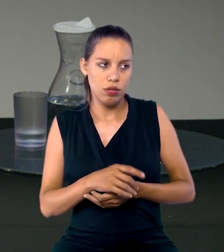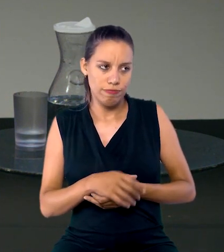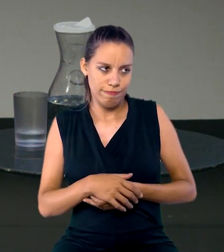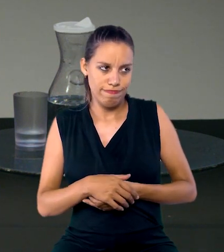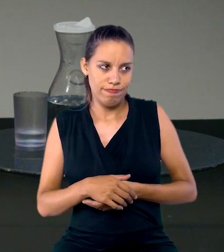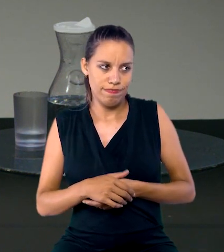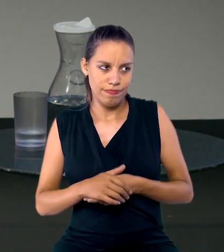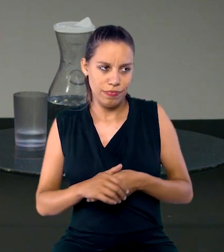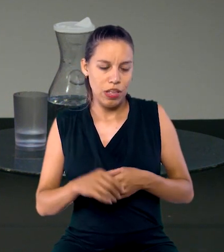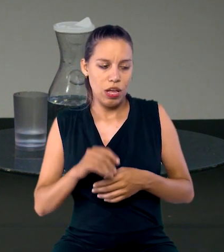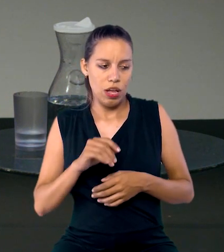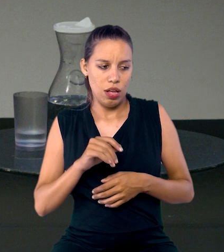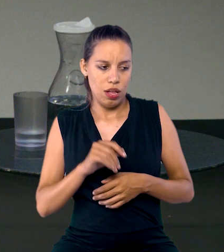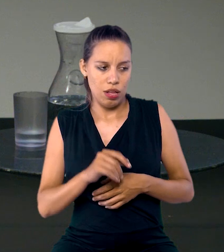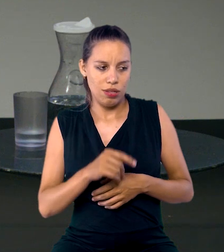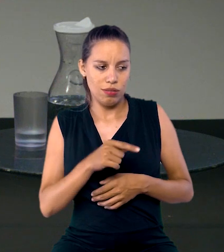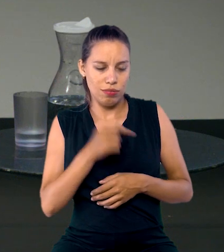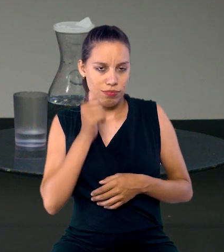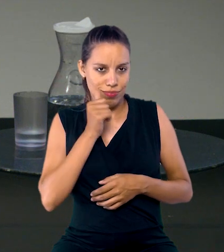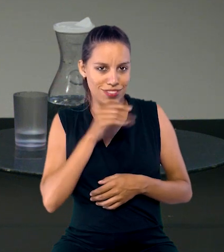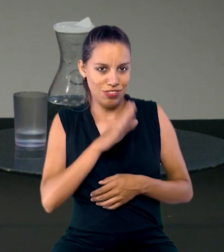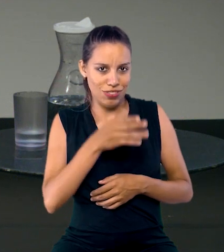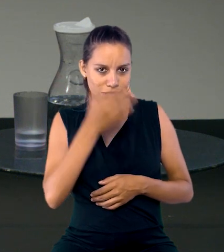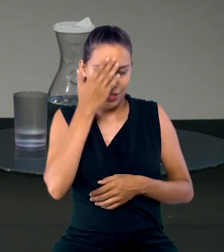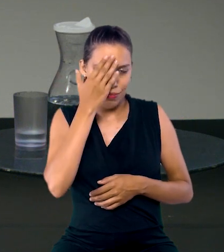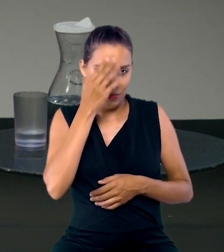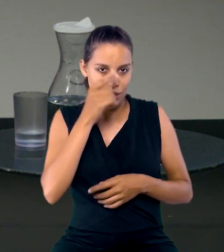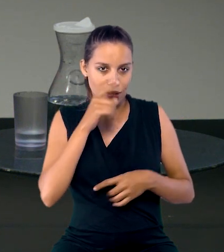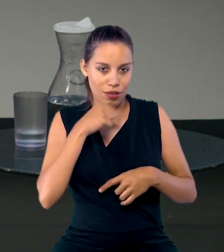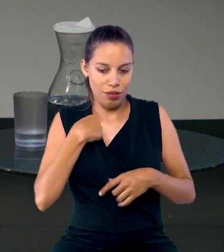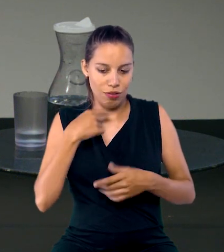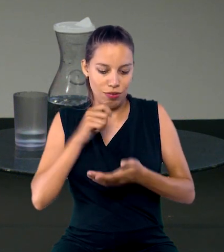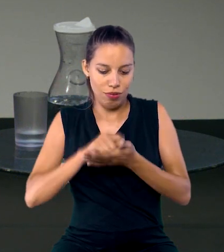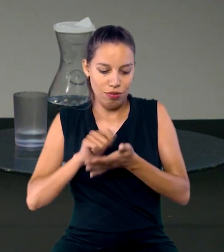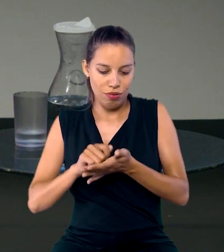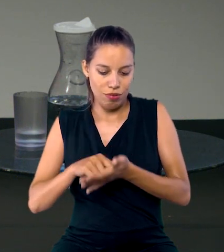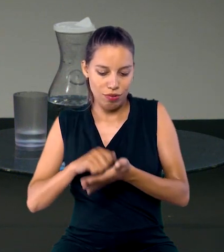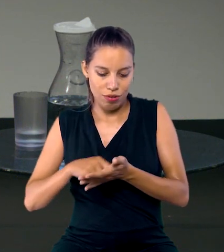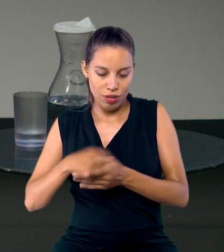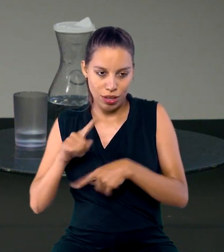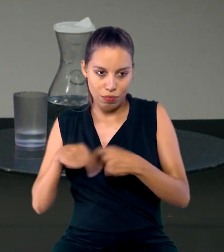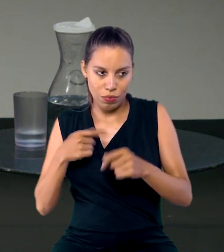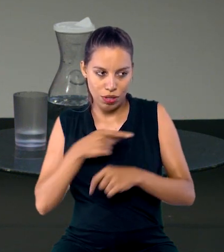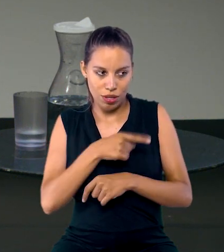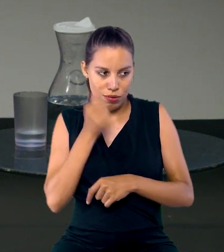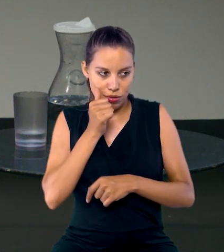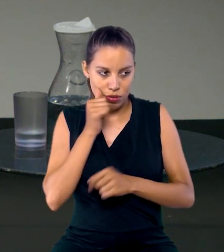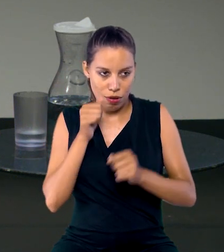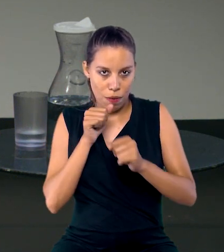reportagem só seria publicada depois da sua morte. Então, isso só